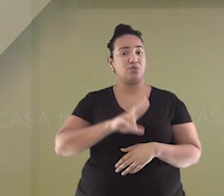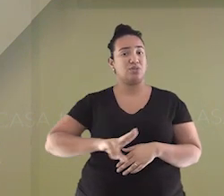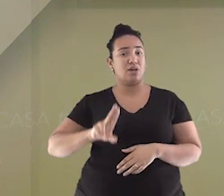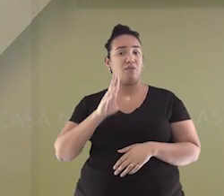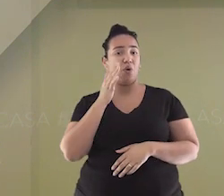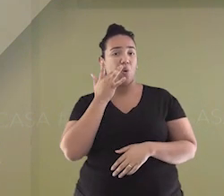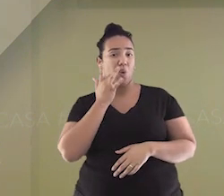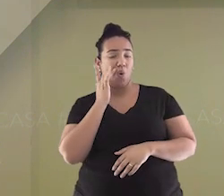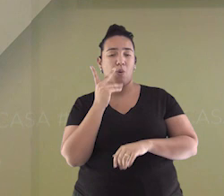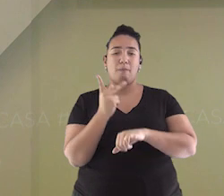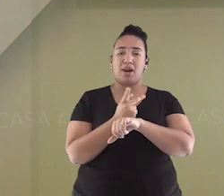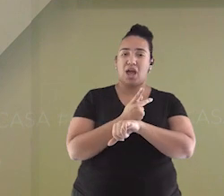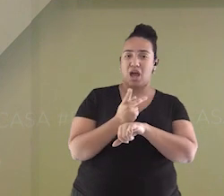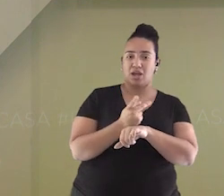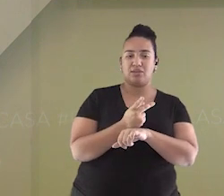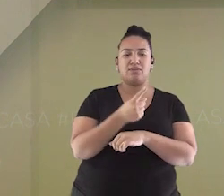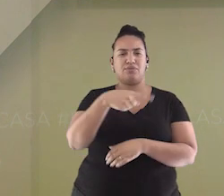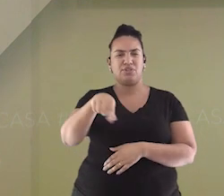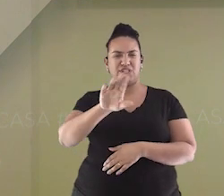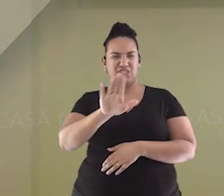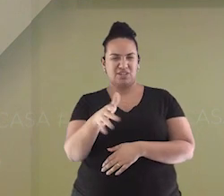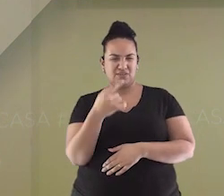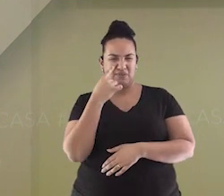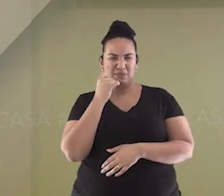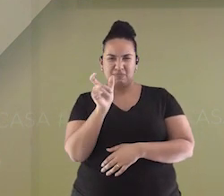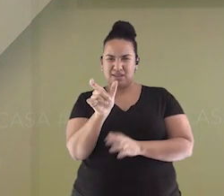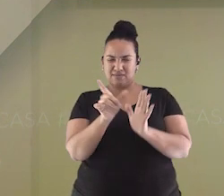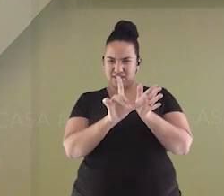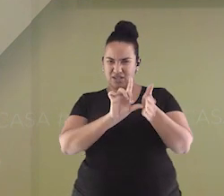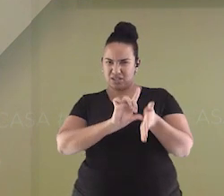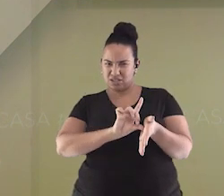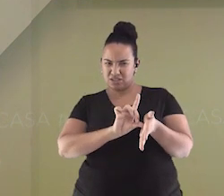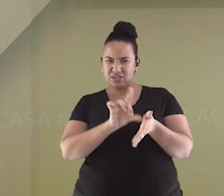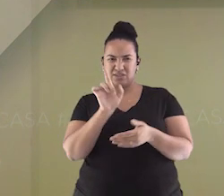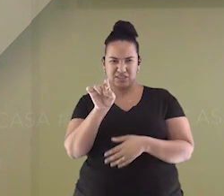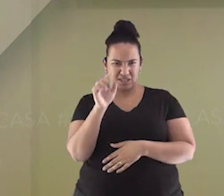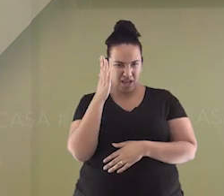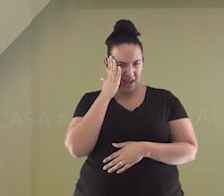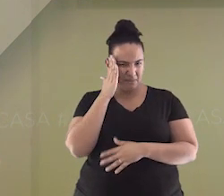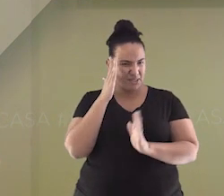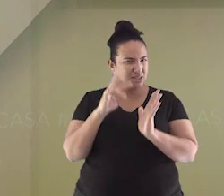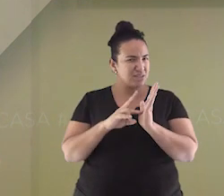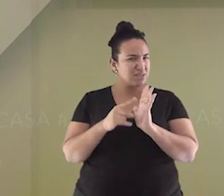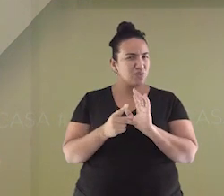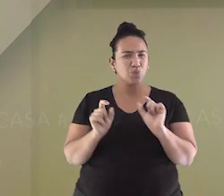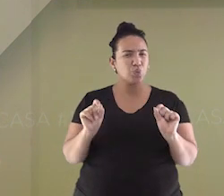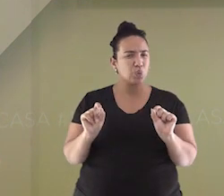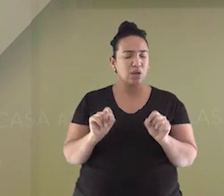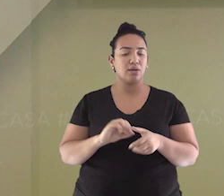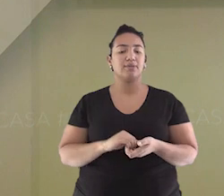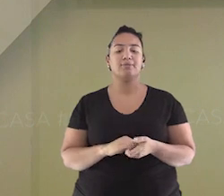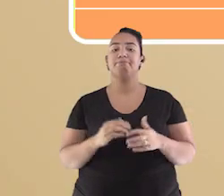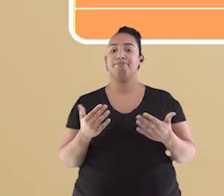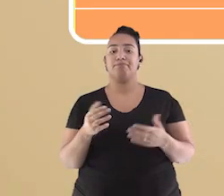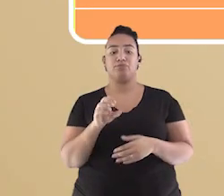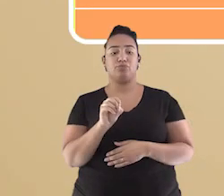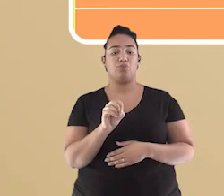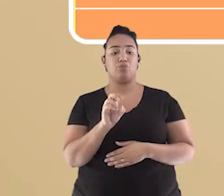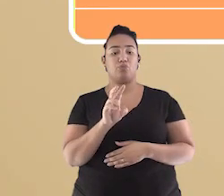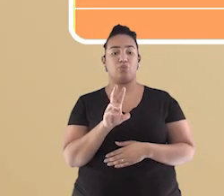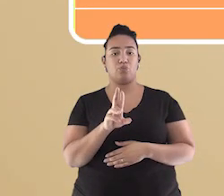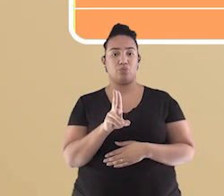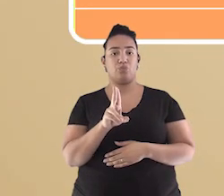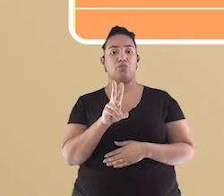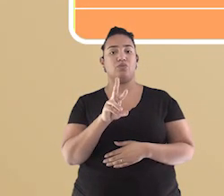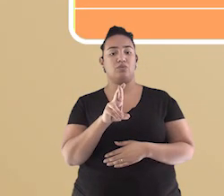diversos tamanhos. Você já ouviu falar essa palavra, ourives? Sabe o que significa?